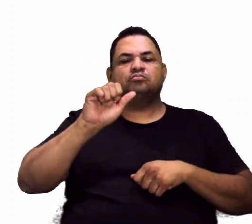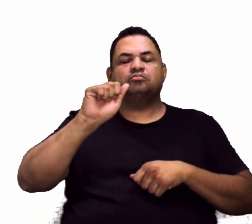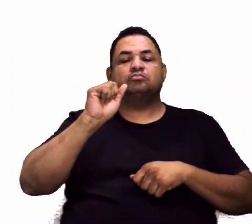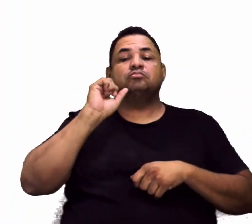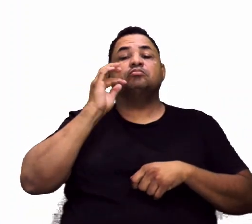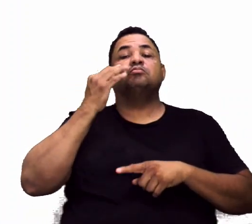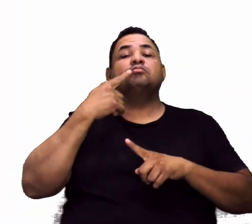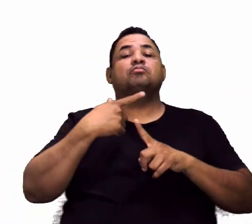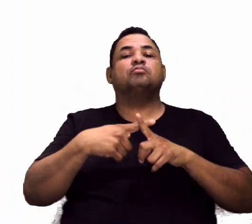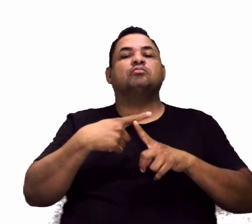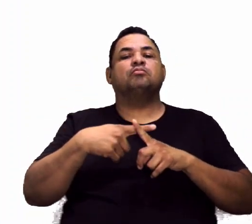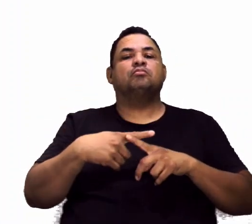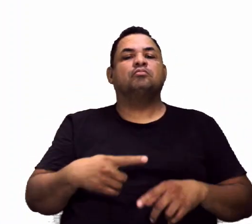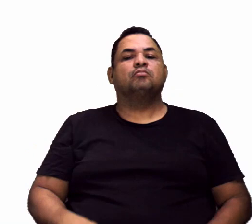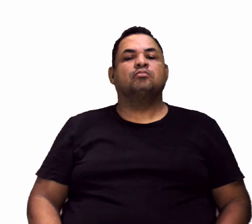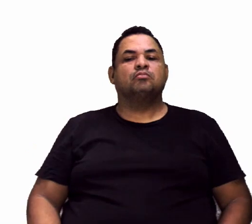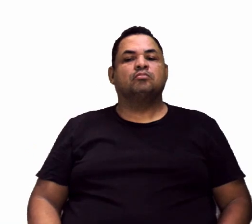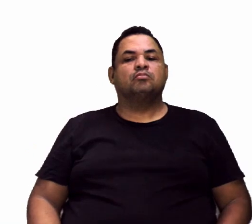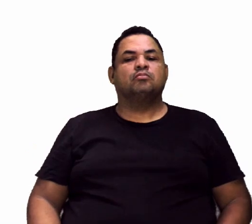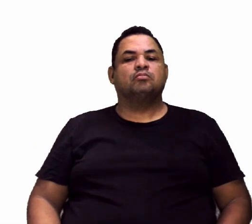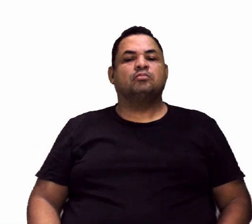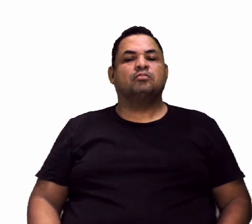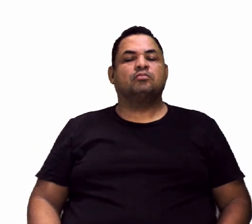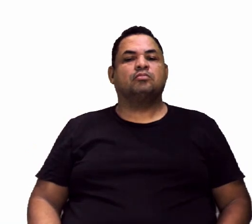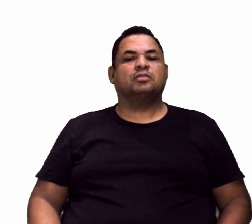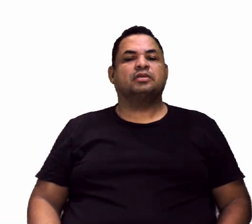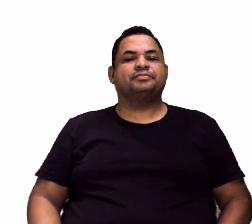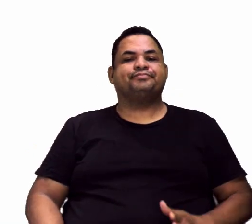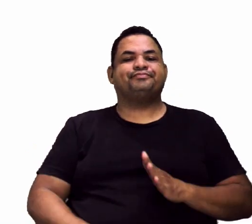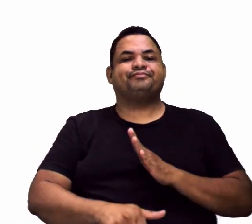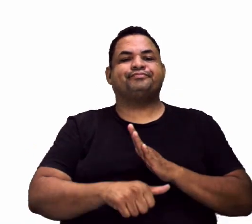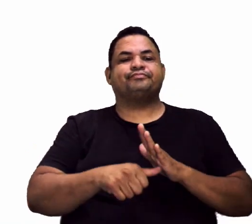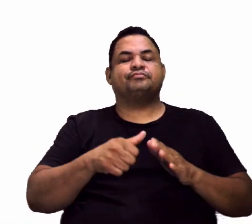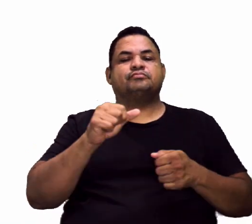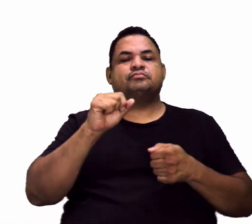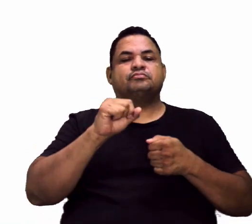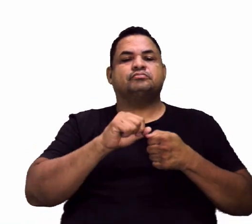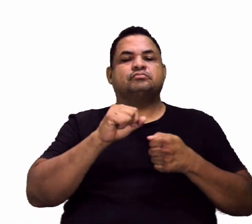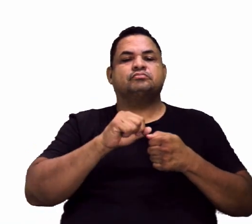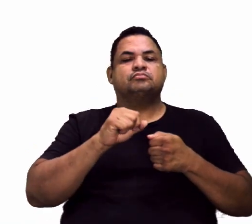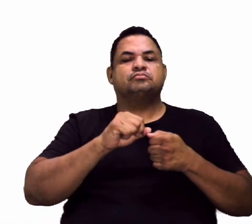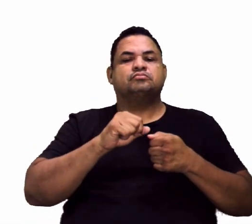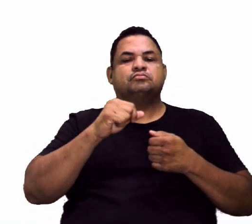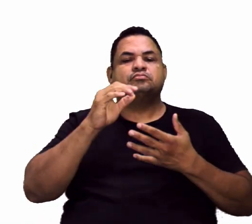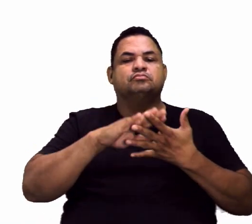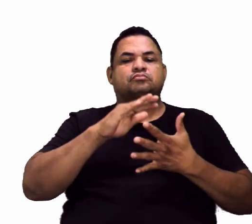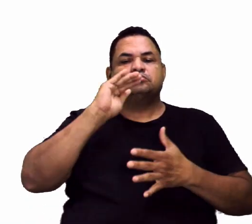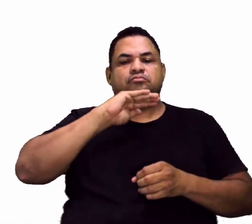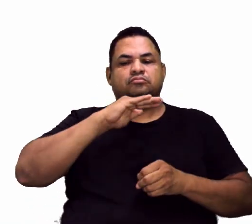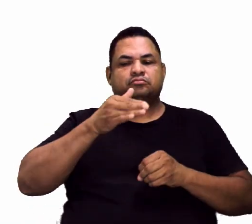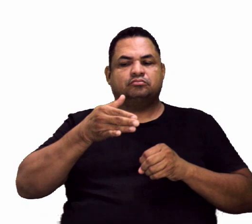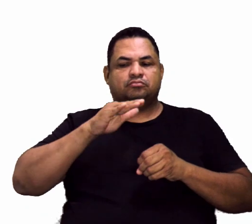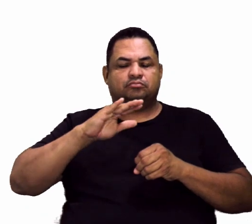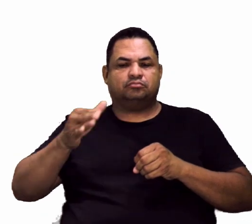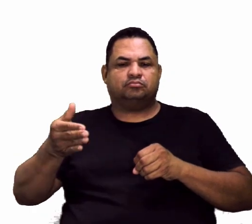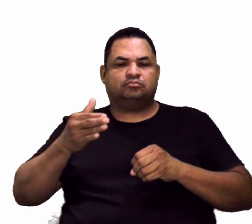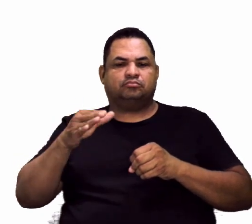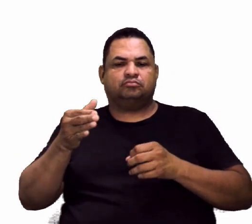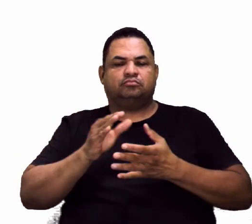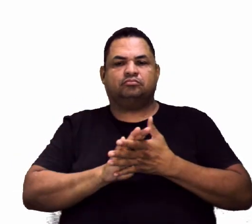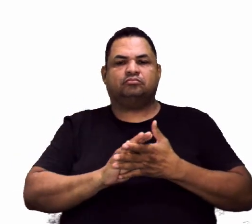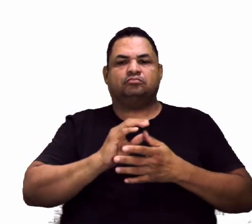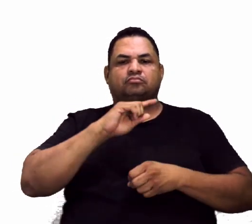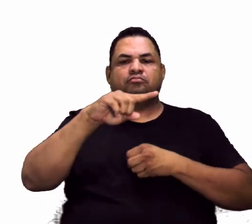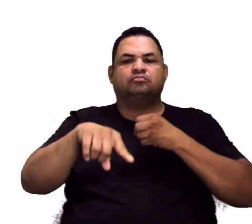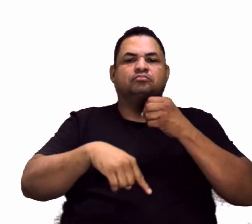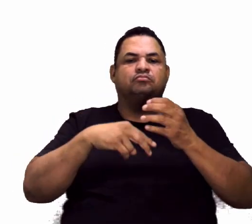A? Olha aí. Primeiro, faz-se a distribuição do átomo neutro